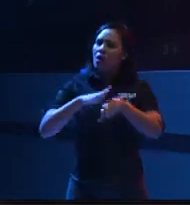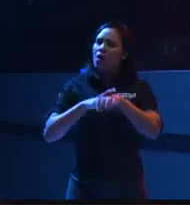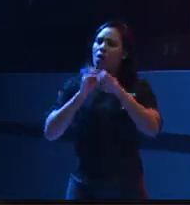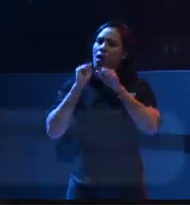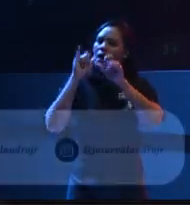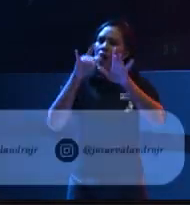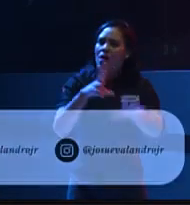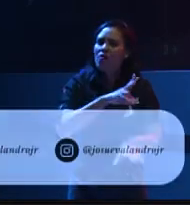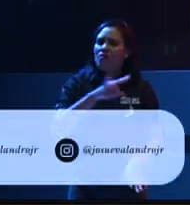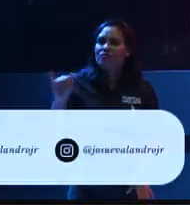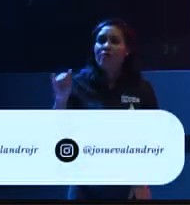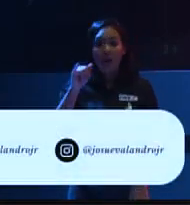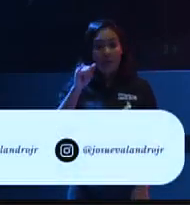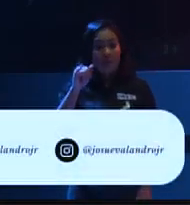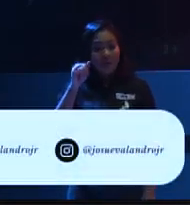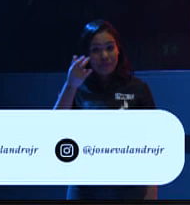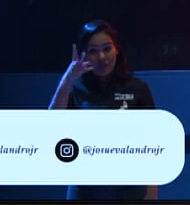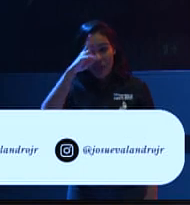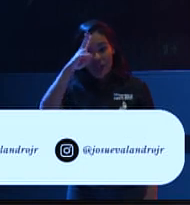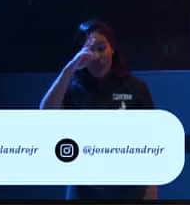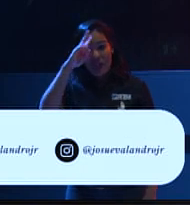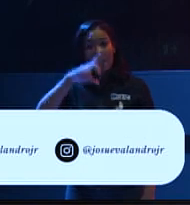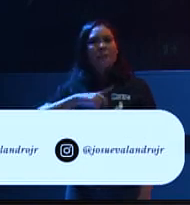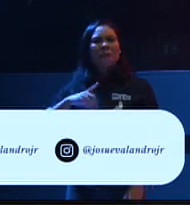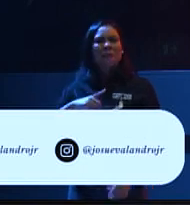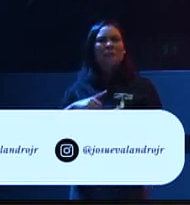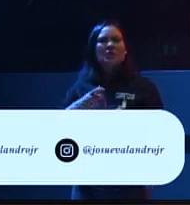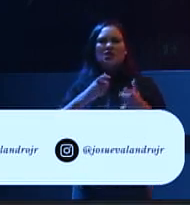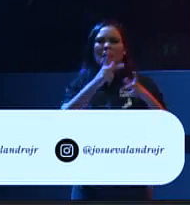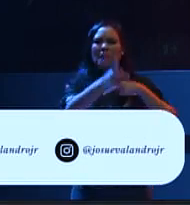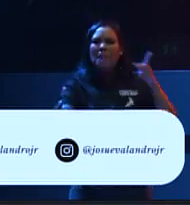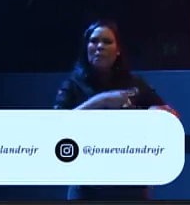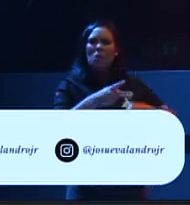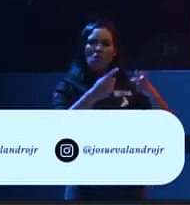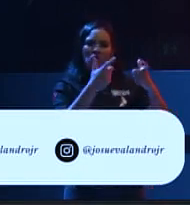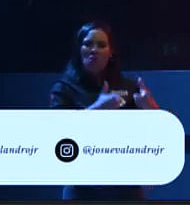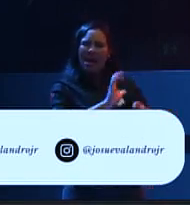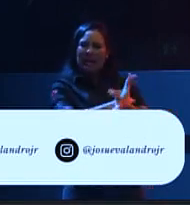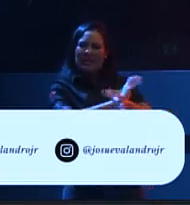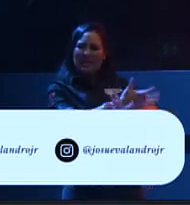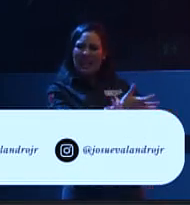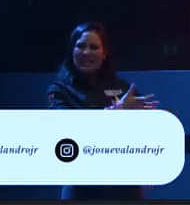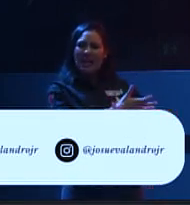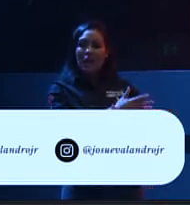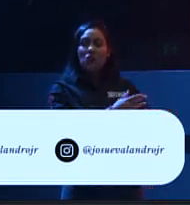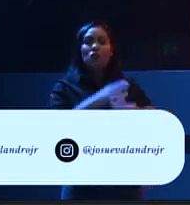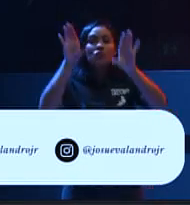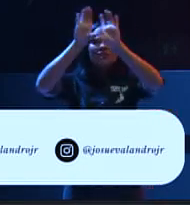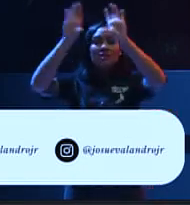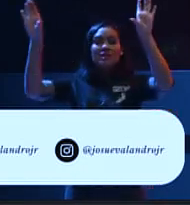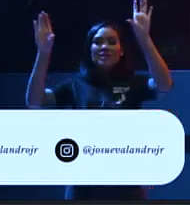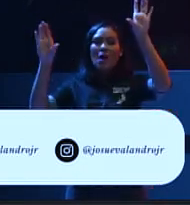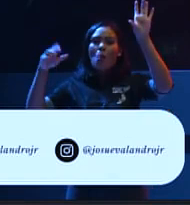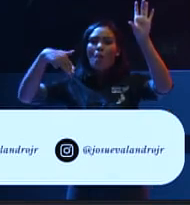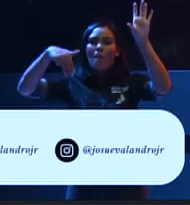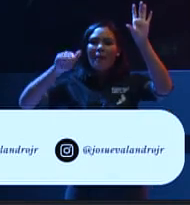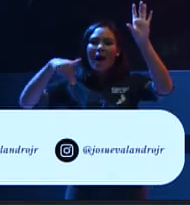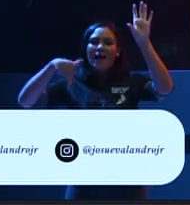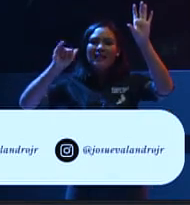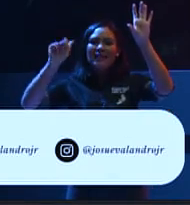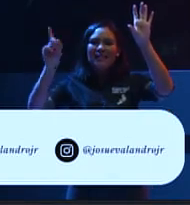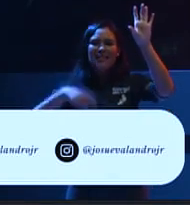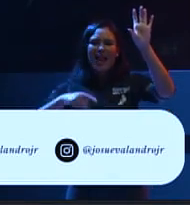deserto uma não não vinha tomar uma na para o mês inteiro não uma nada diário para aprender a depender de Deus